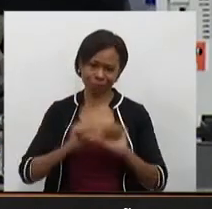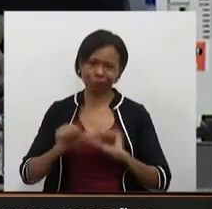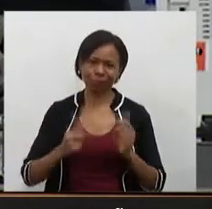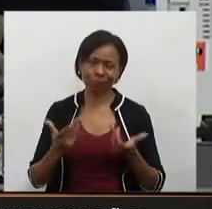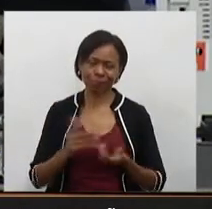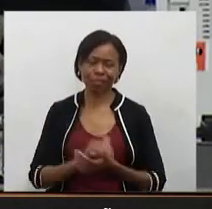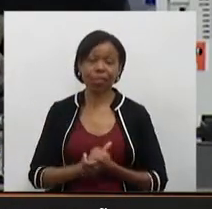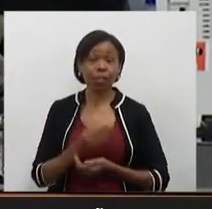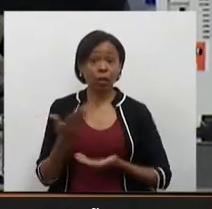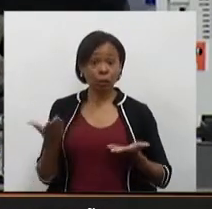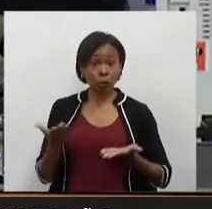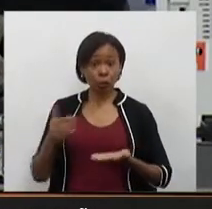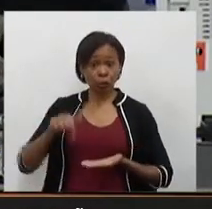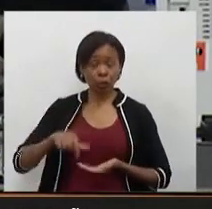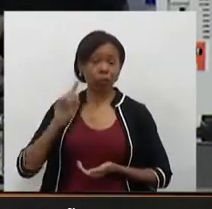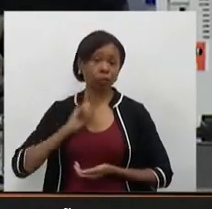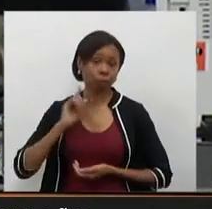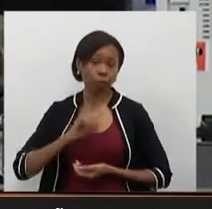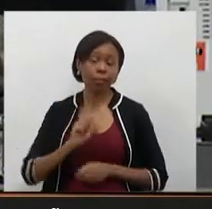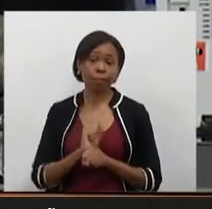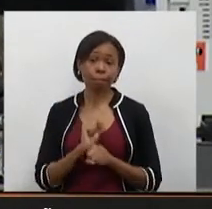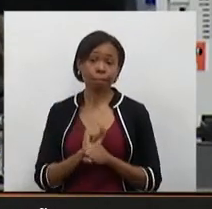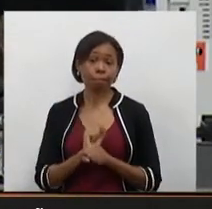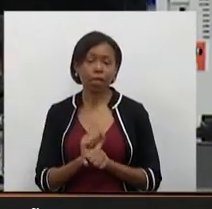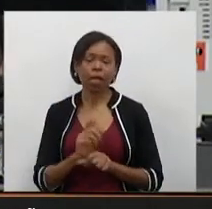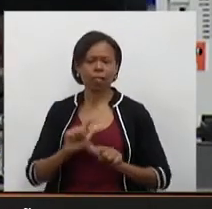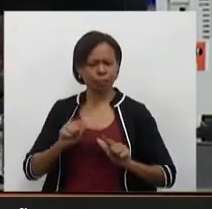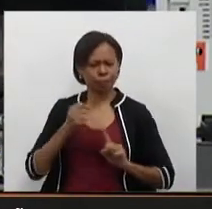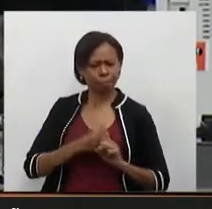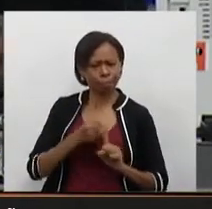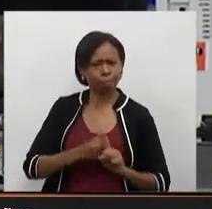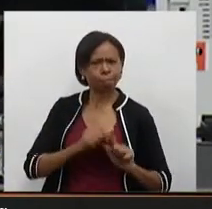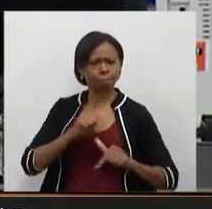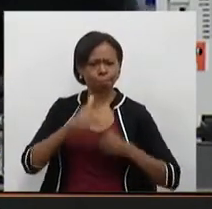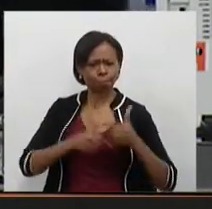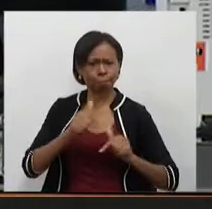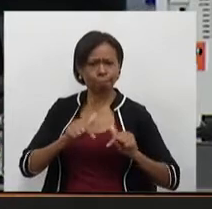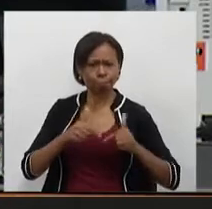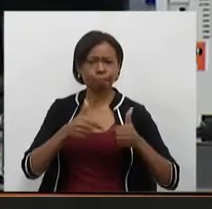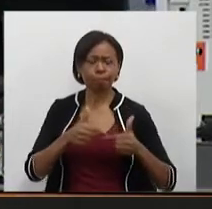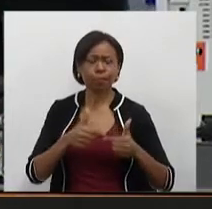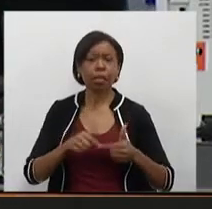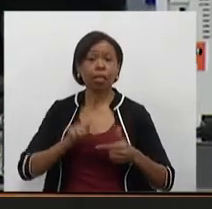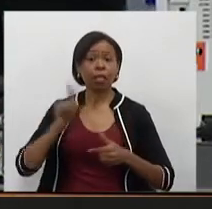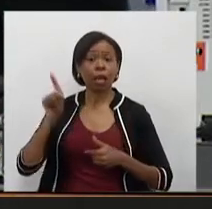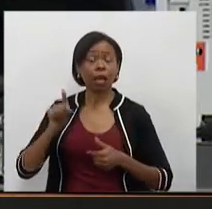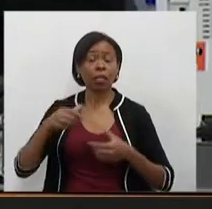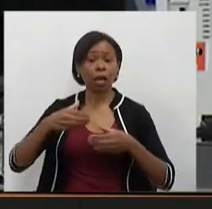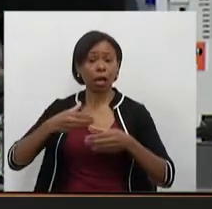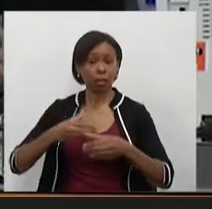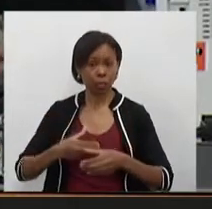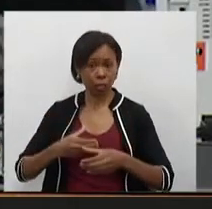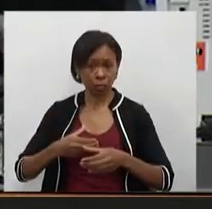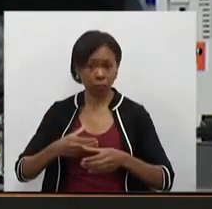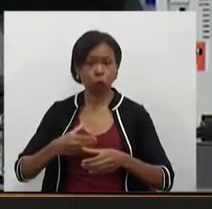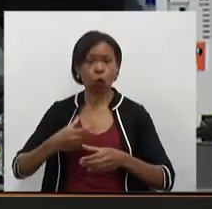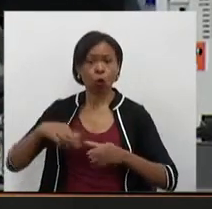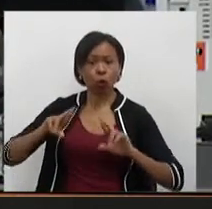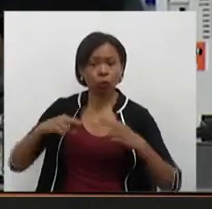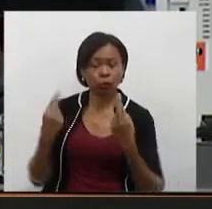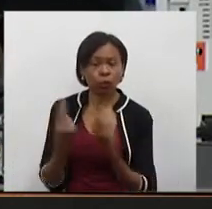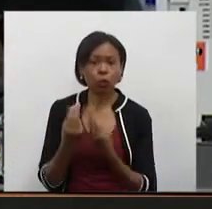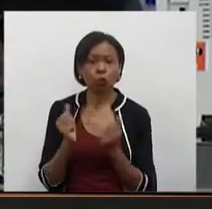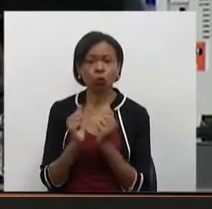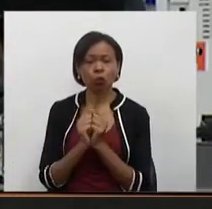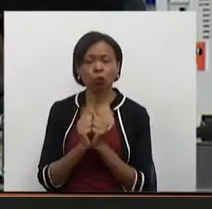continuaremos trabalhando, fazendo esse enfrentamento, indo na cidade administrativa, reunindo com o nosso secretário